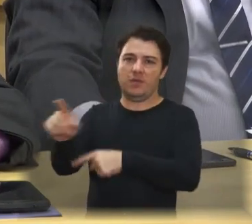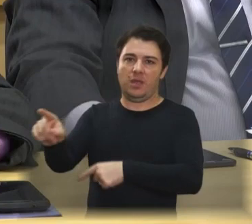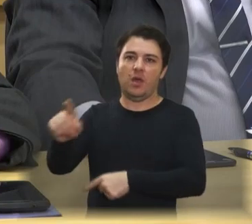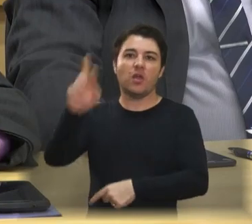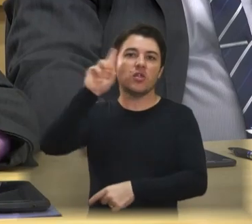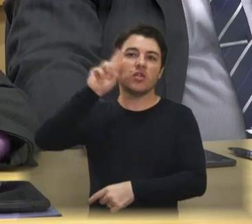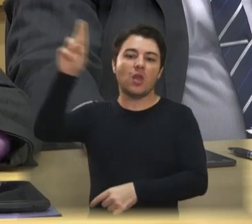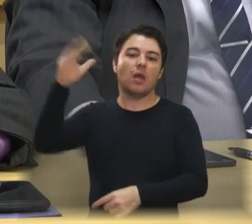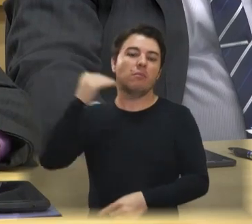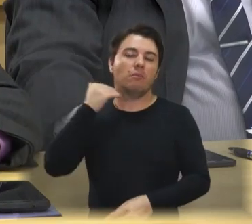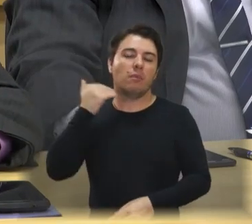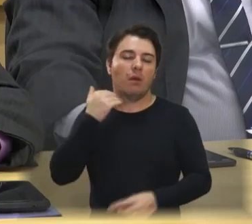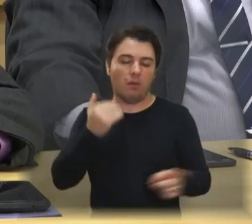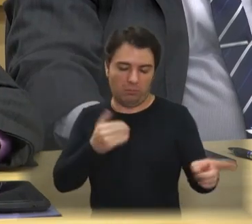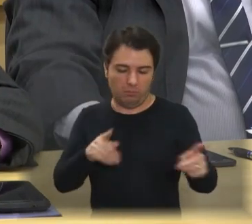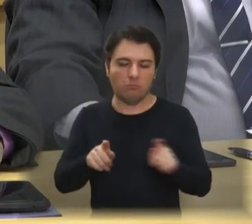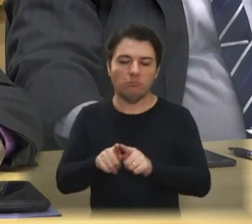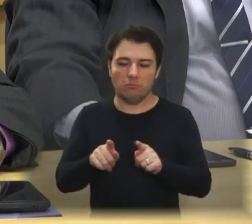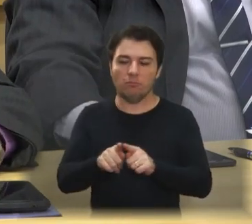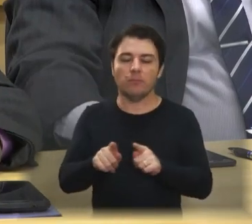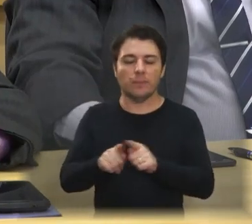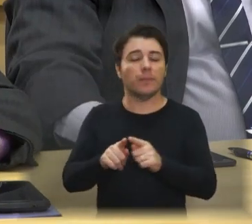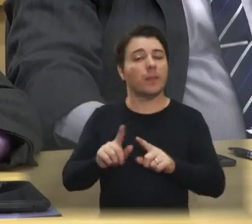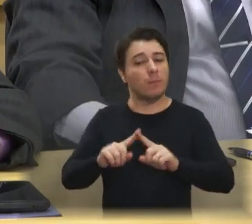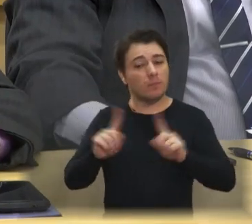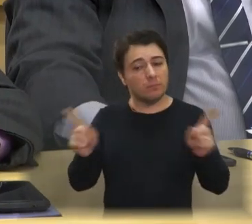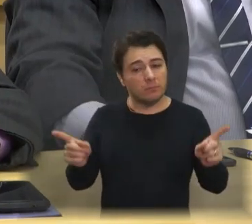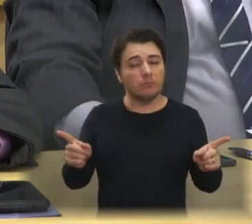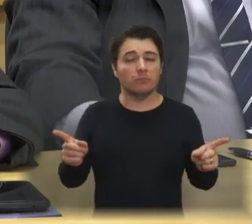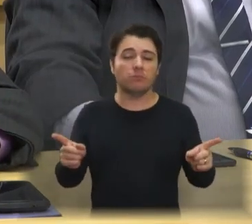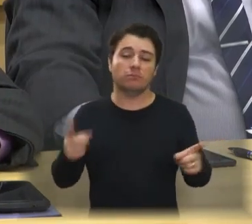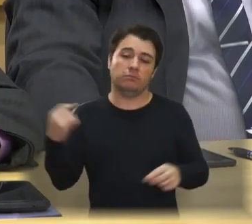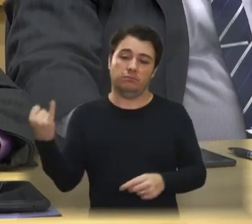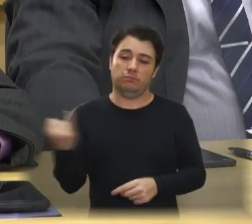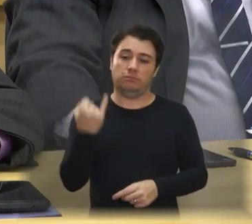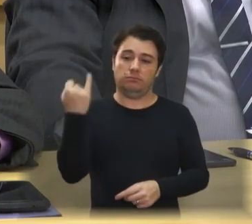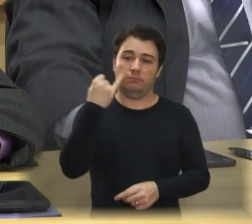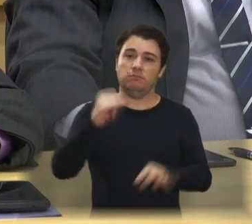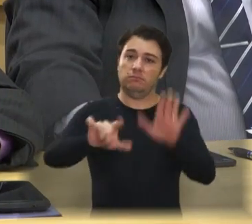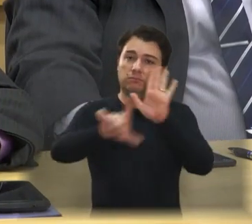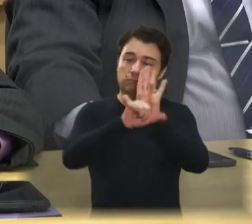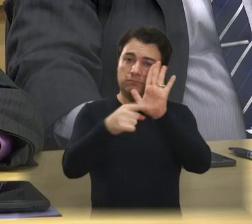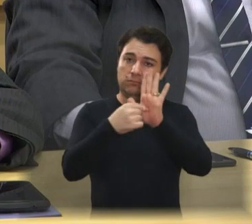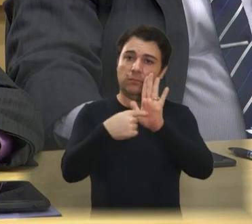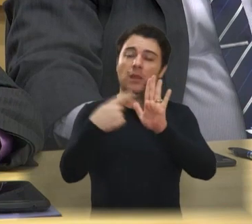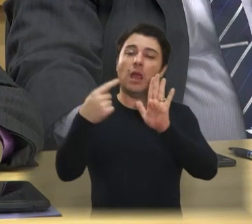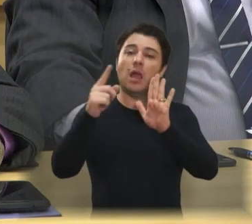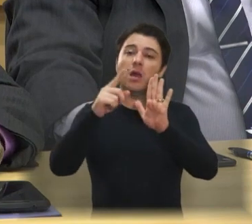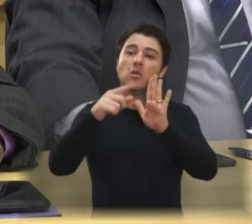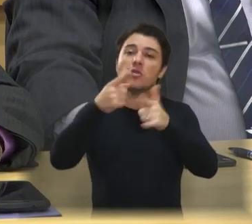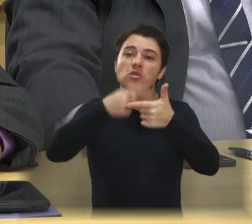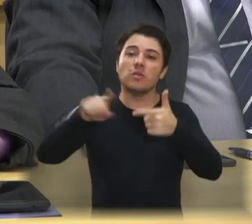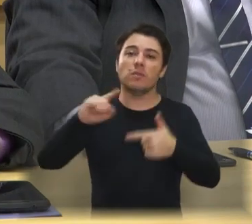um dono de um banco por exemplo né então por isso a importância dessa legislação do Consumidor Então as